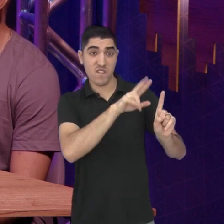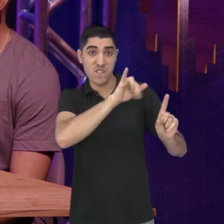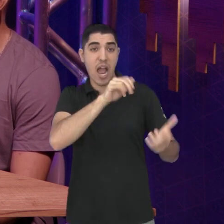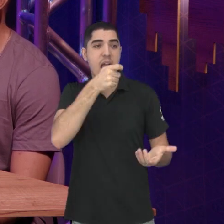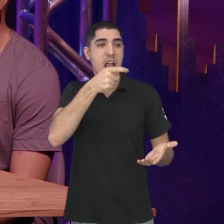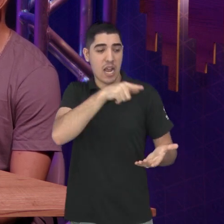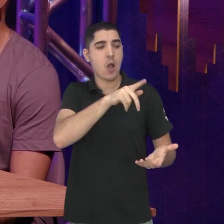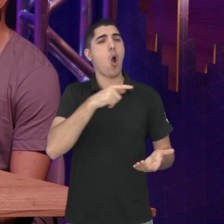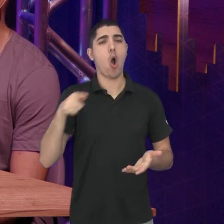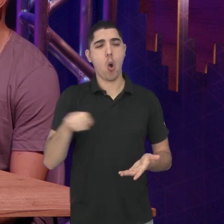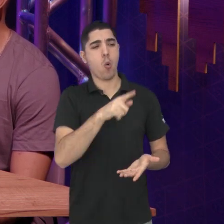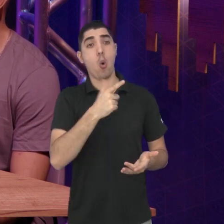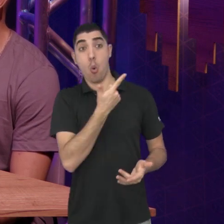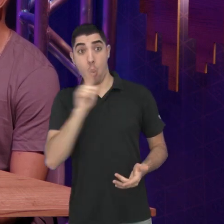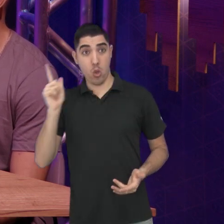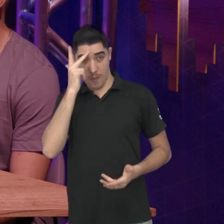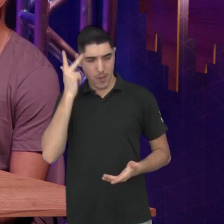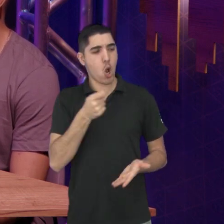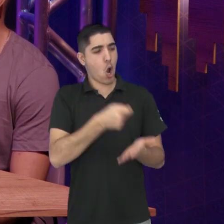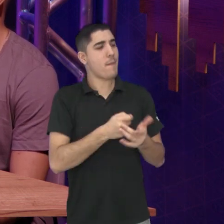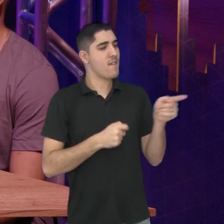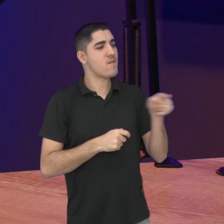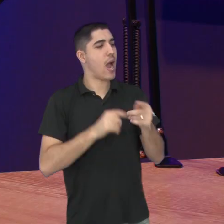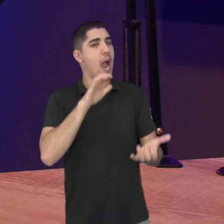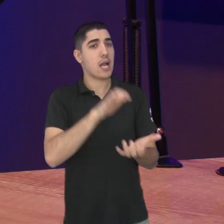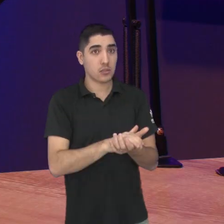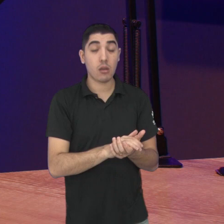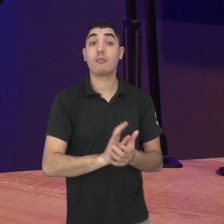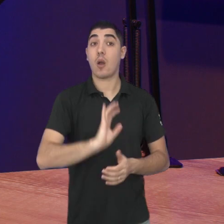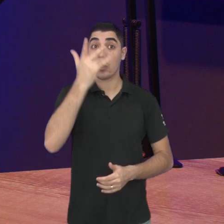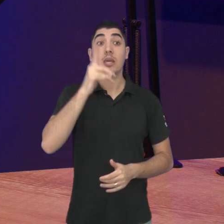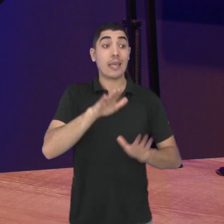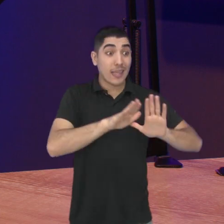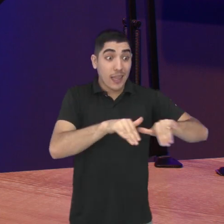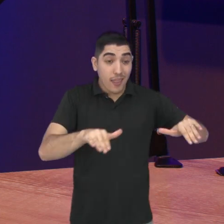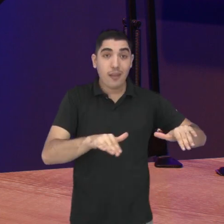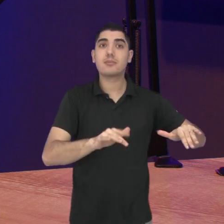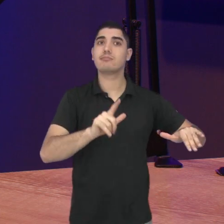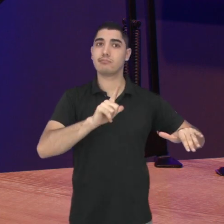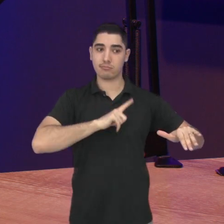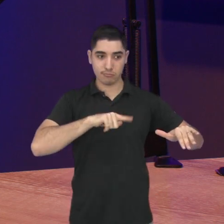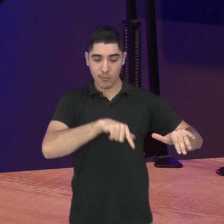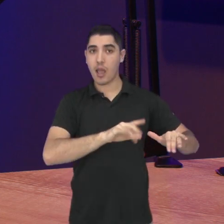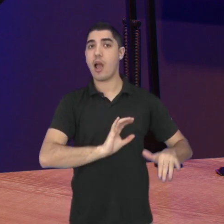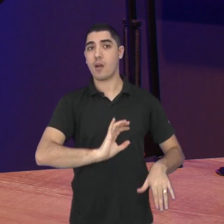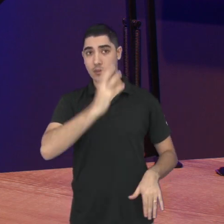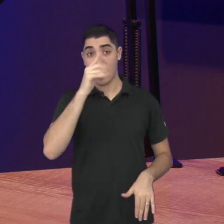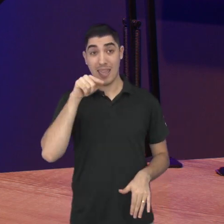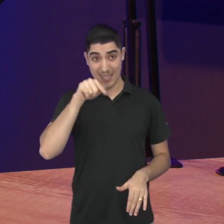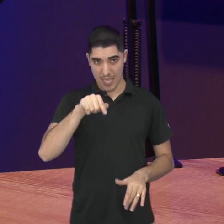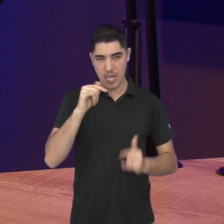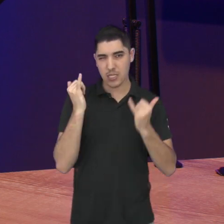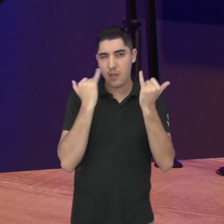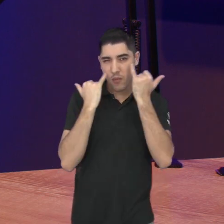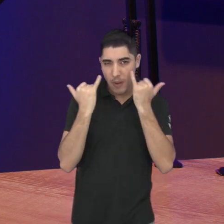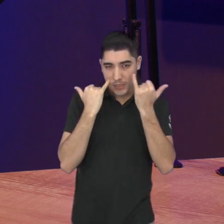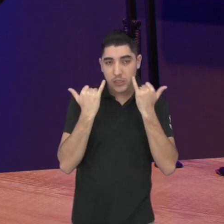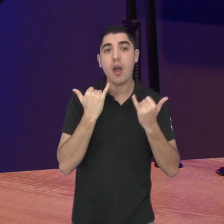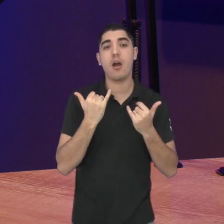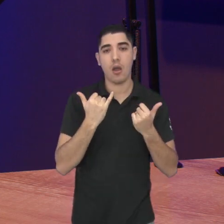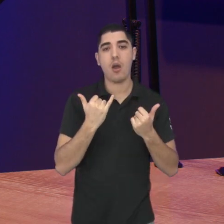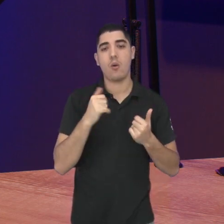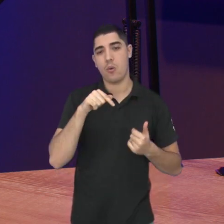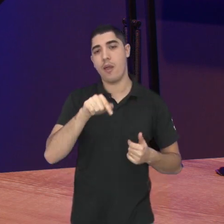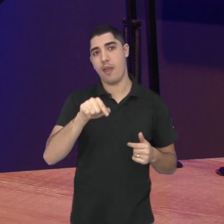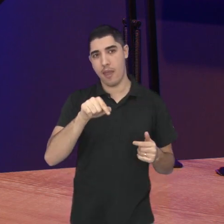uma forma de escravidão. E muitas crianças passam por isso. Então, assim, esses números até devem ser